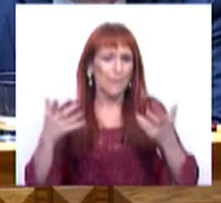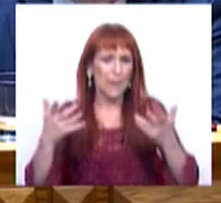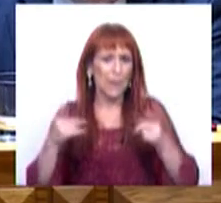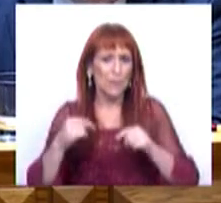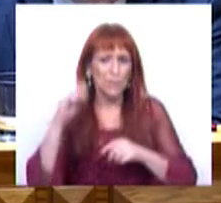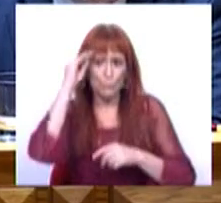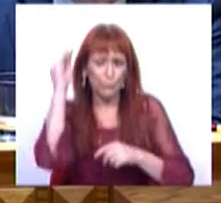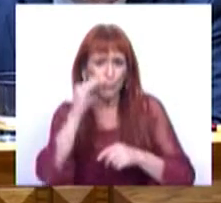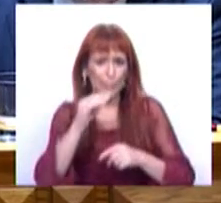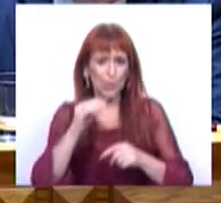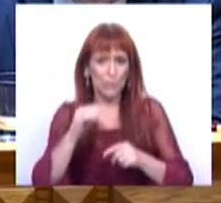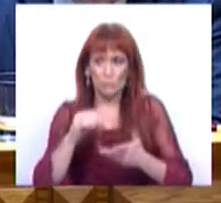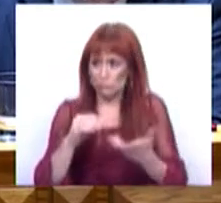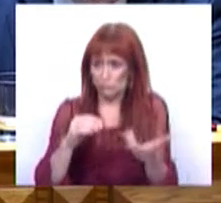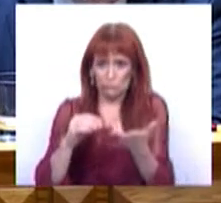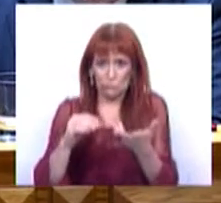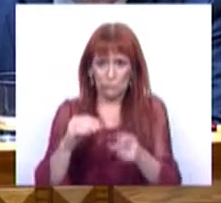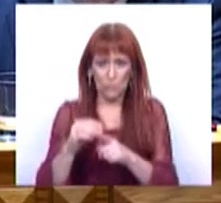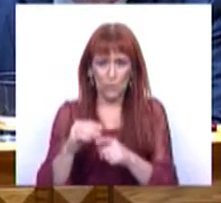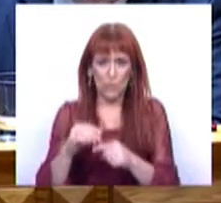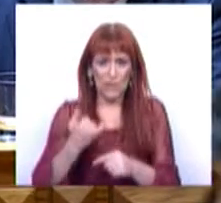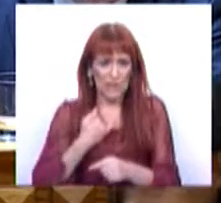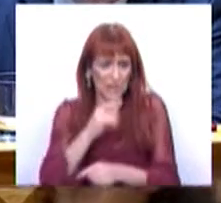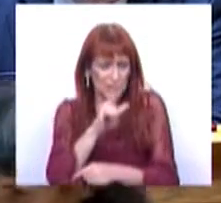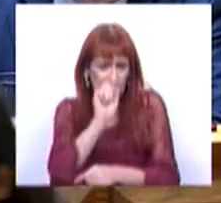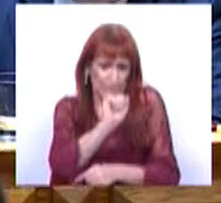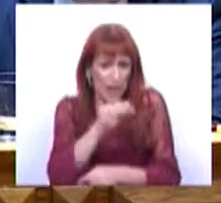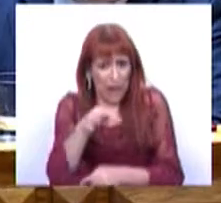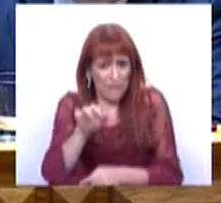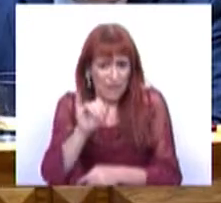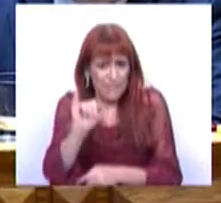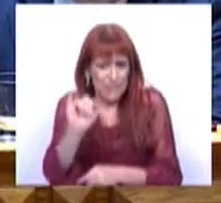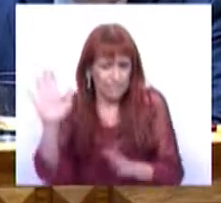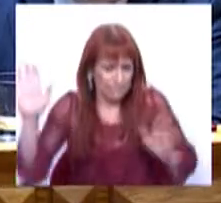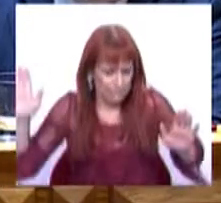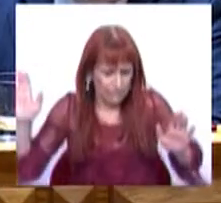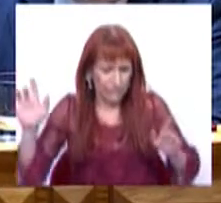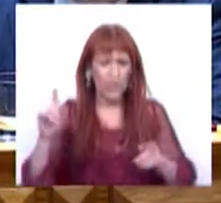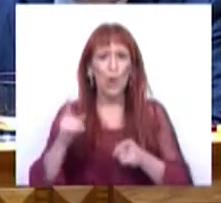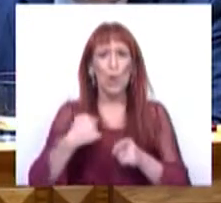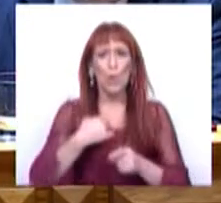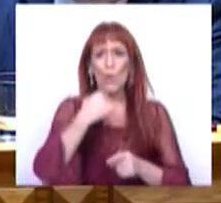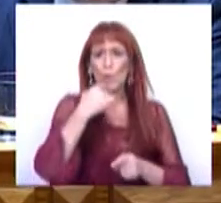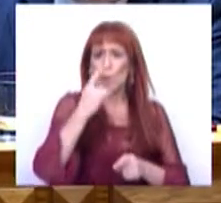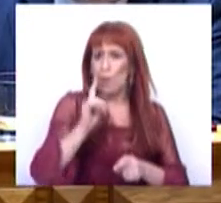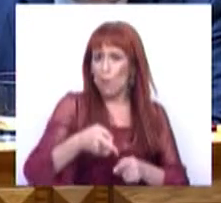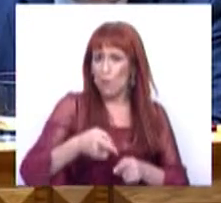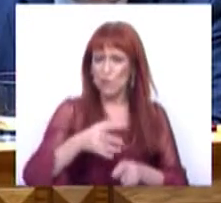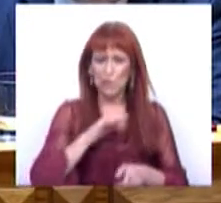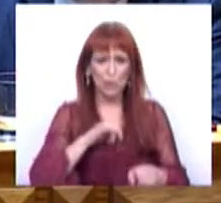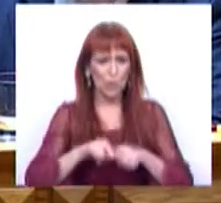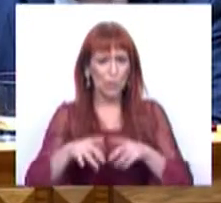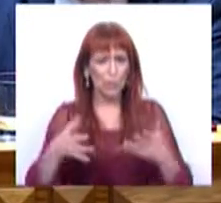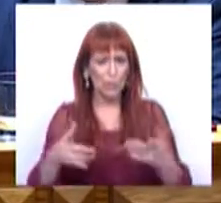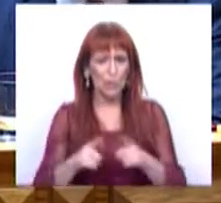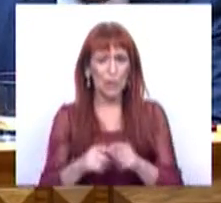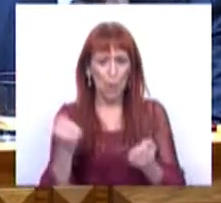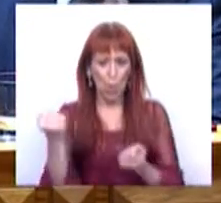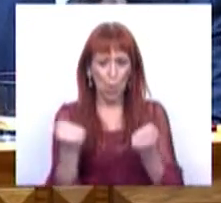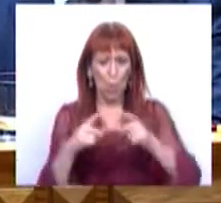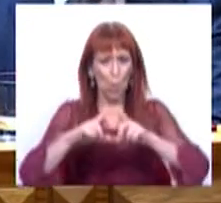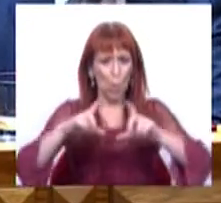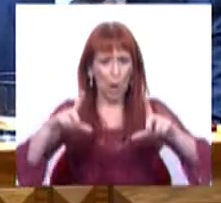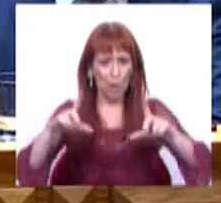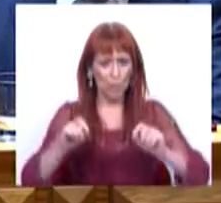foi a sugestão do insuspeito para a iniciativa liberal FMI. Aquilo que estou a dizer é, Sr. Deputado, o